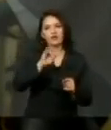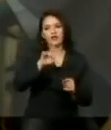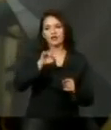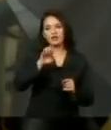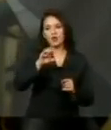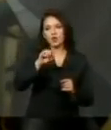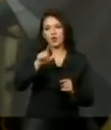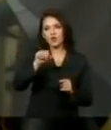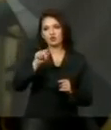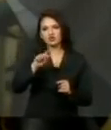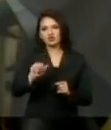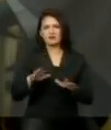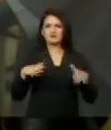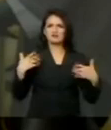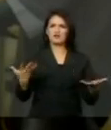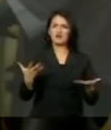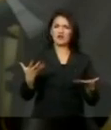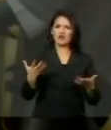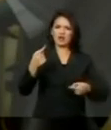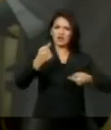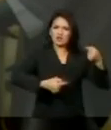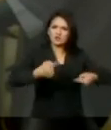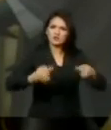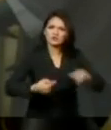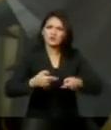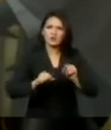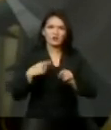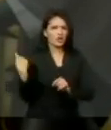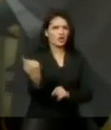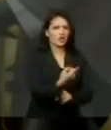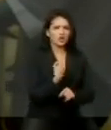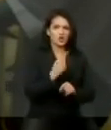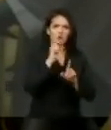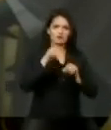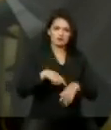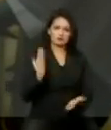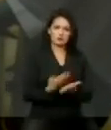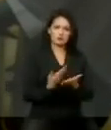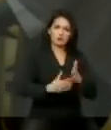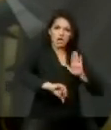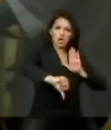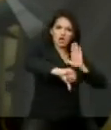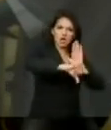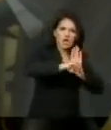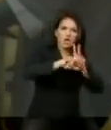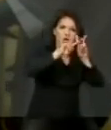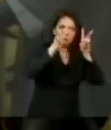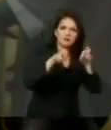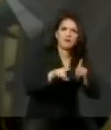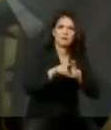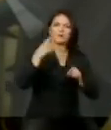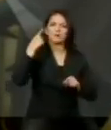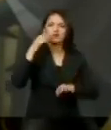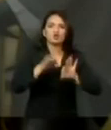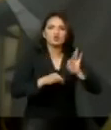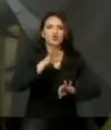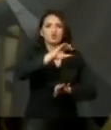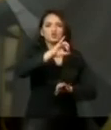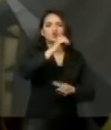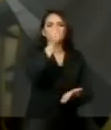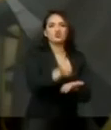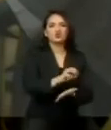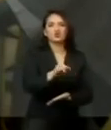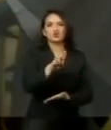a discussão que tenta relativizar algo que para todos nós criminalistas juízes promotores advogados defensores reunidos no ibc